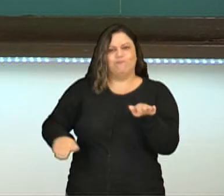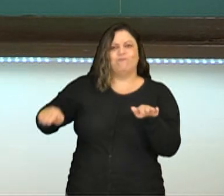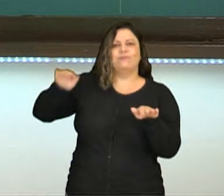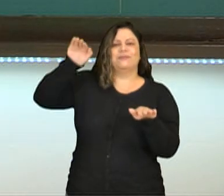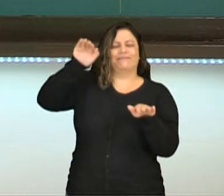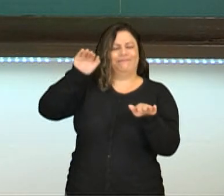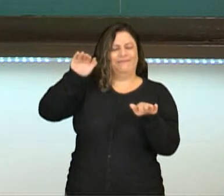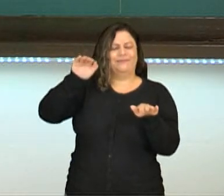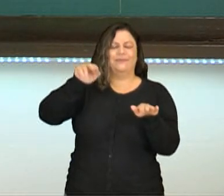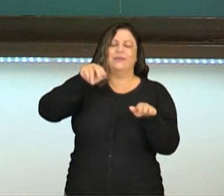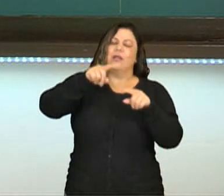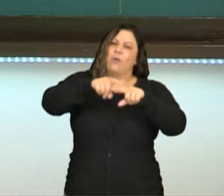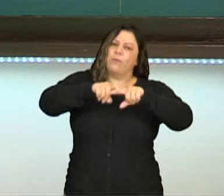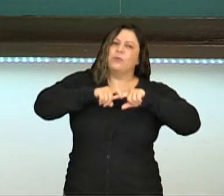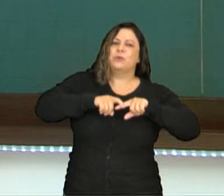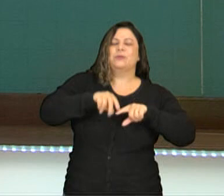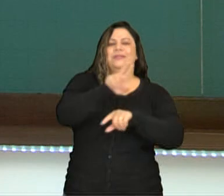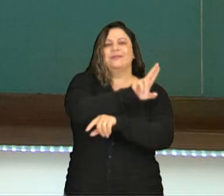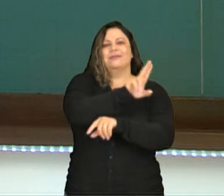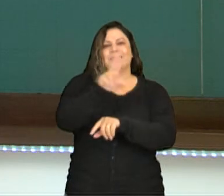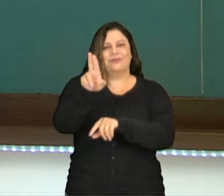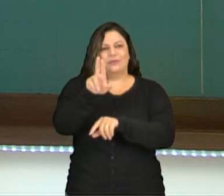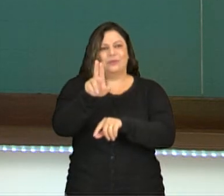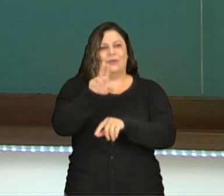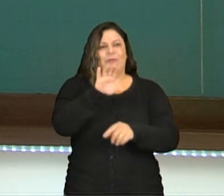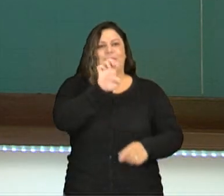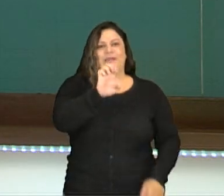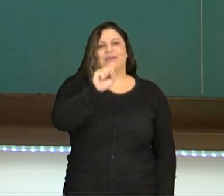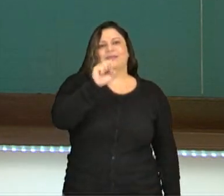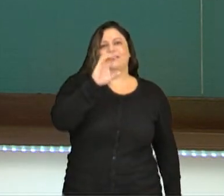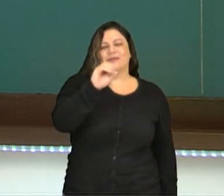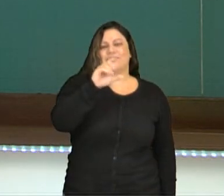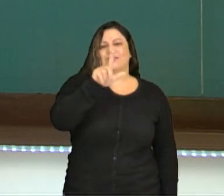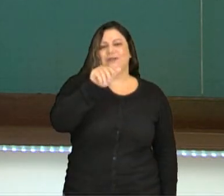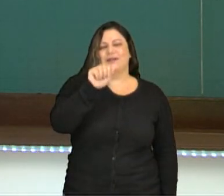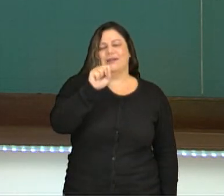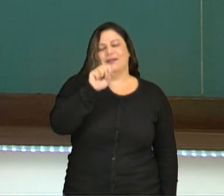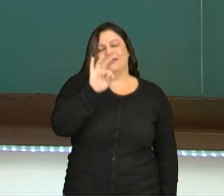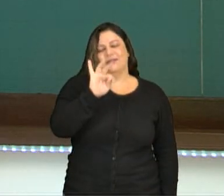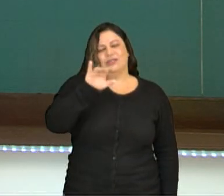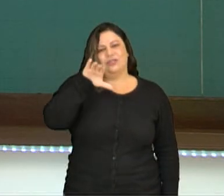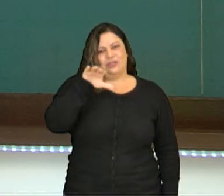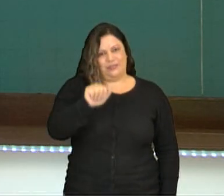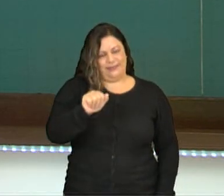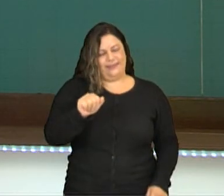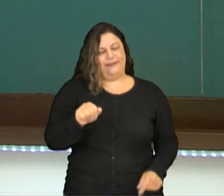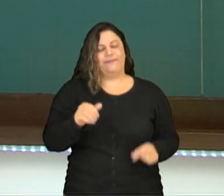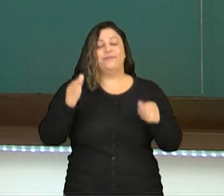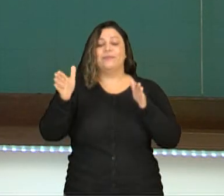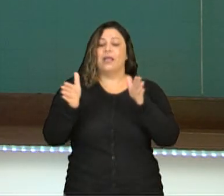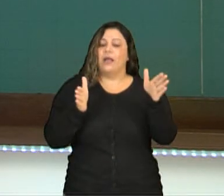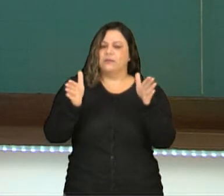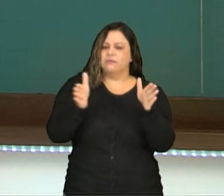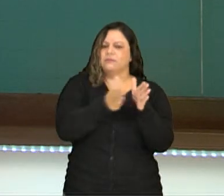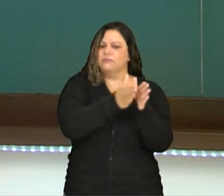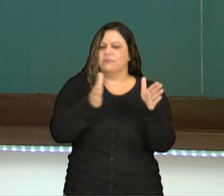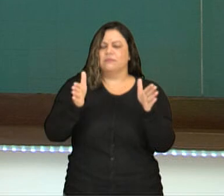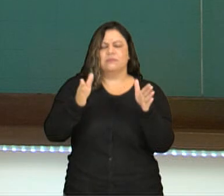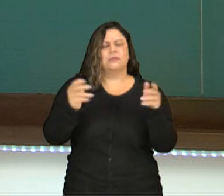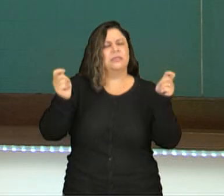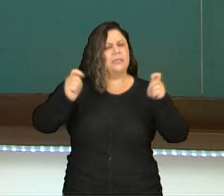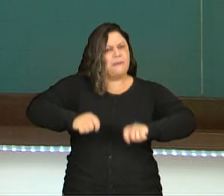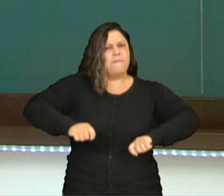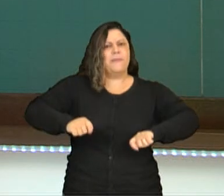nome escolástica. Nesse período, nós vamos ver também uma consolidação cultural de valores